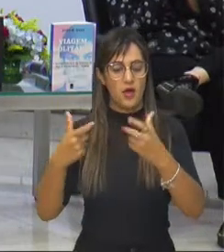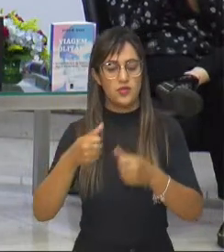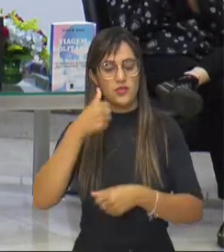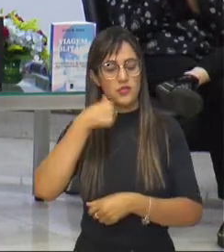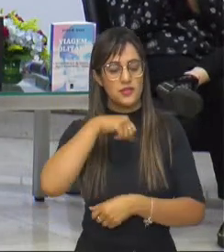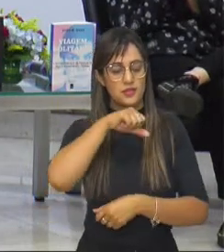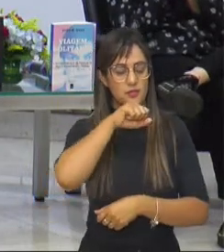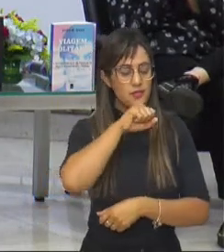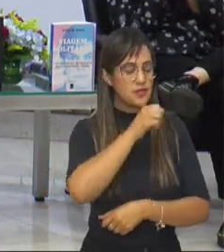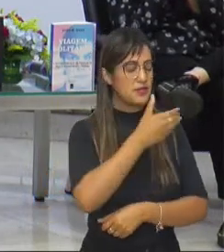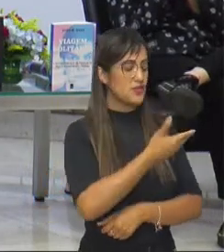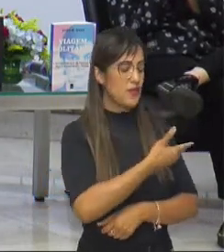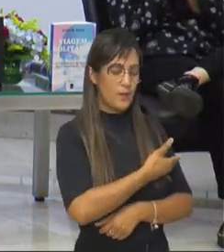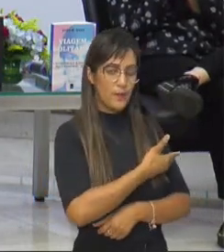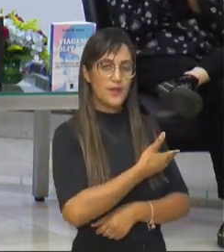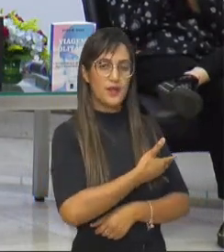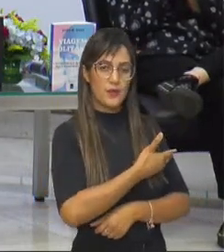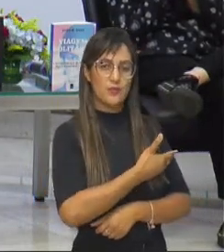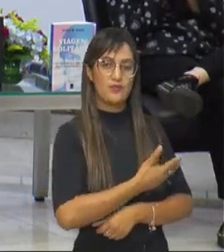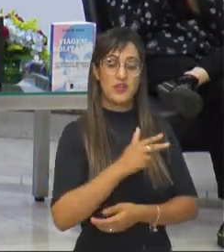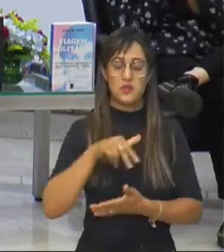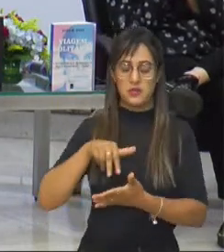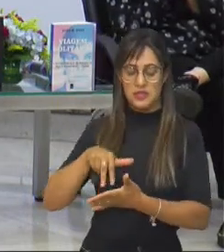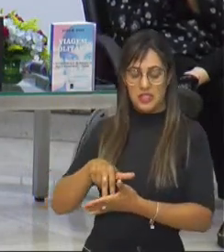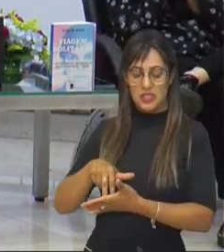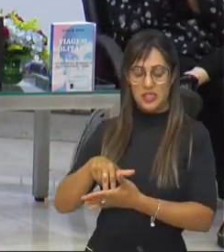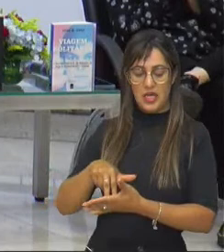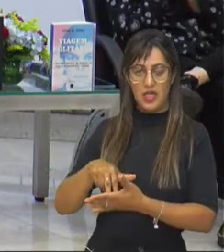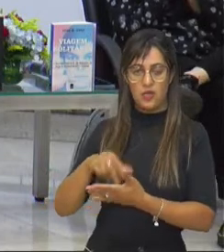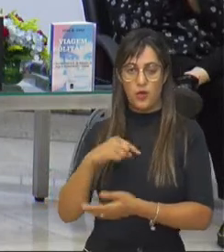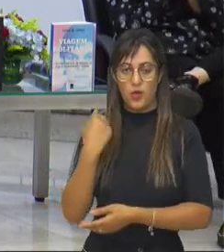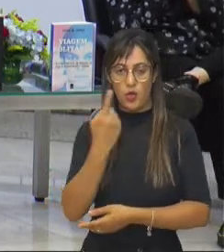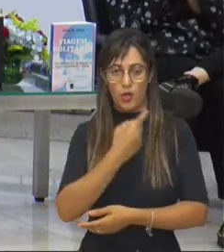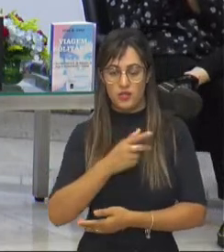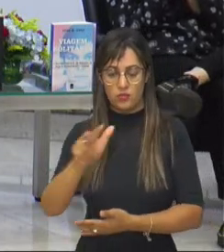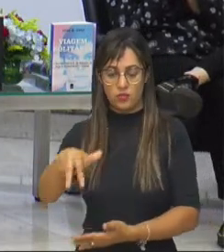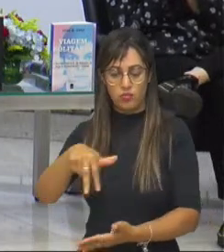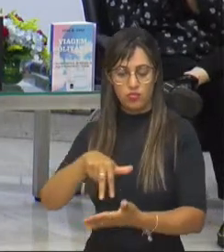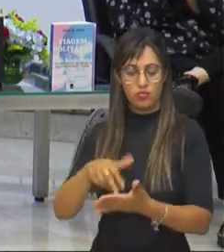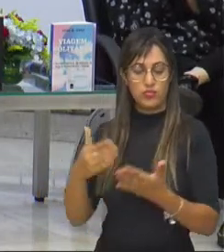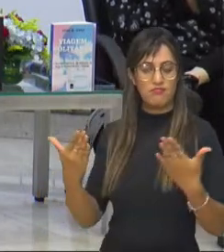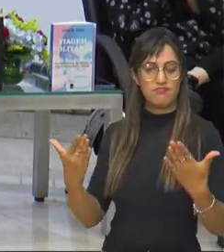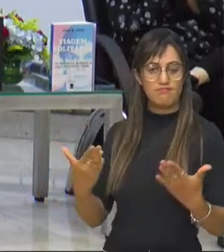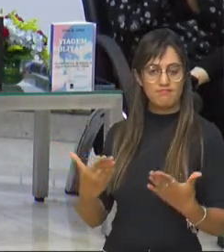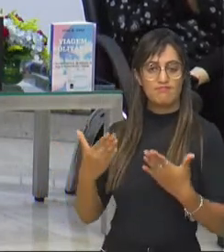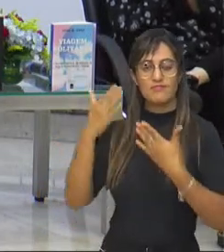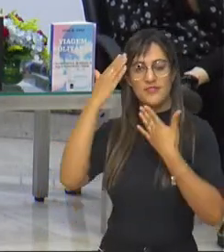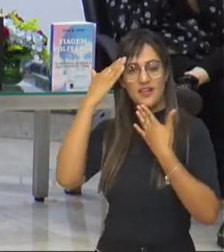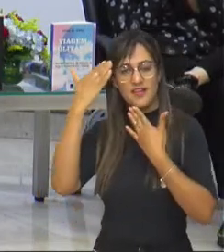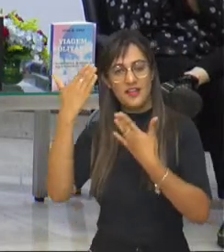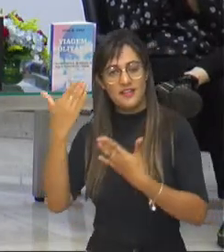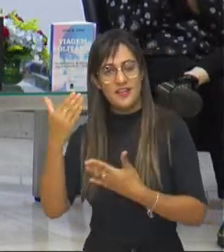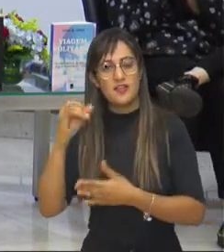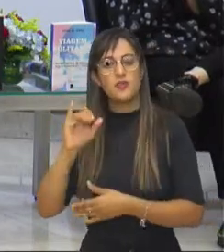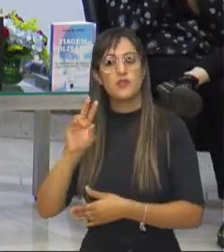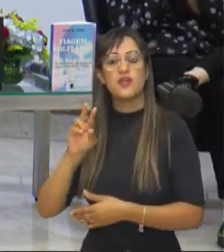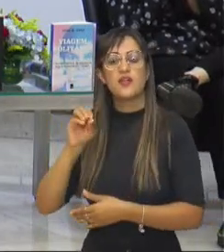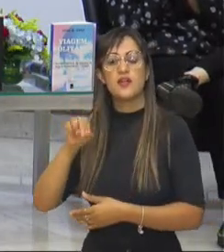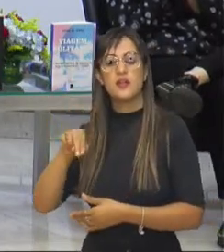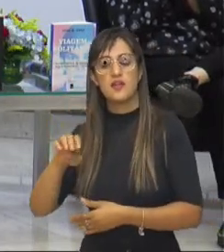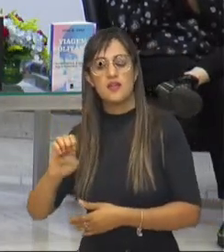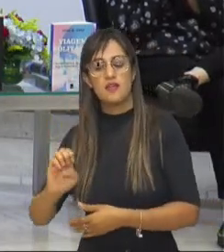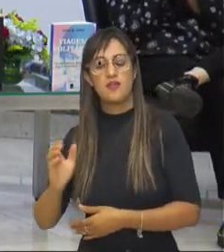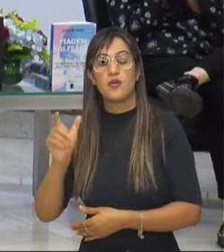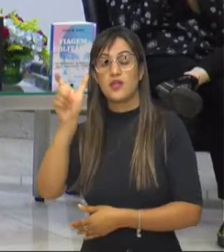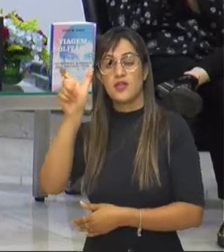amigos que têm sustentado para a gente estar aqui. Então, agradeço as mães dos transmasculinos, agradeço Dona Ivone e agradeço a memória do Demetrio,